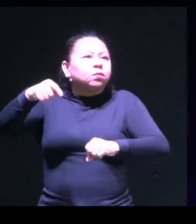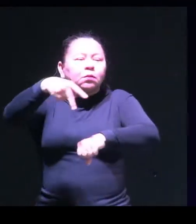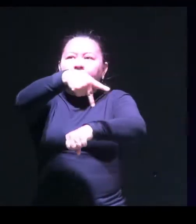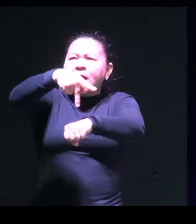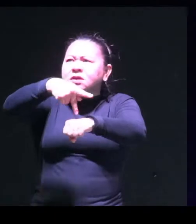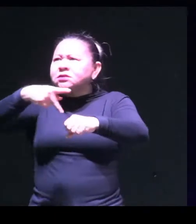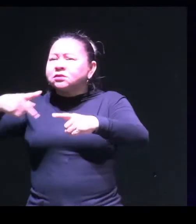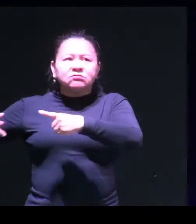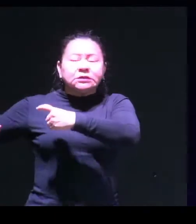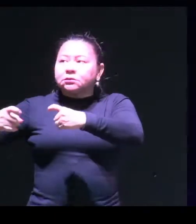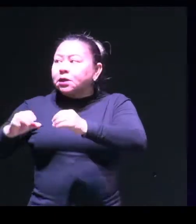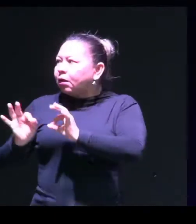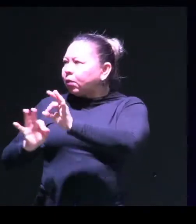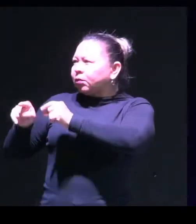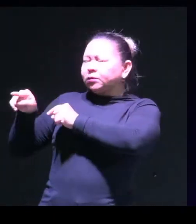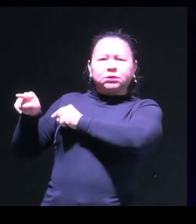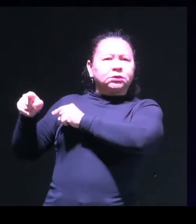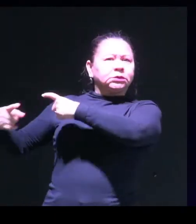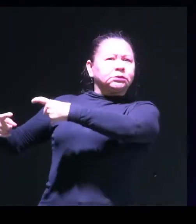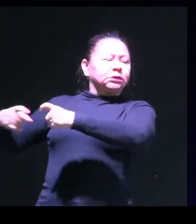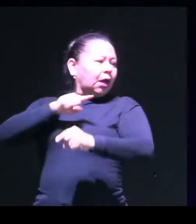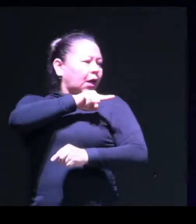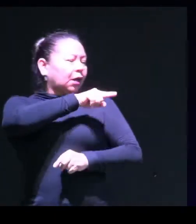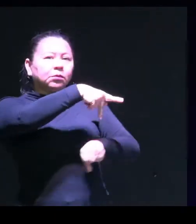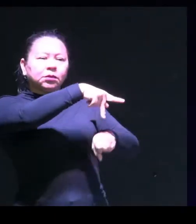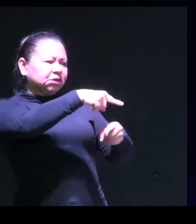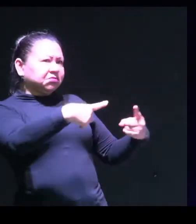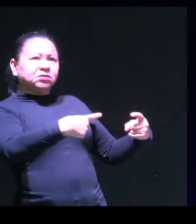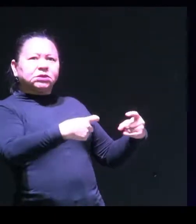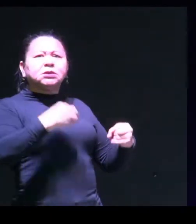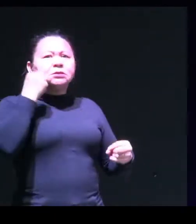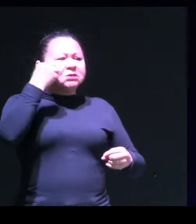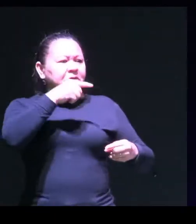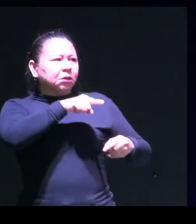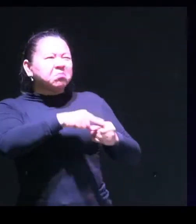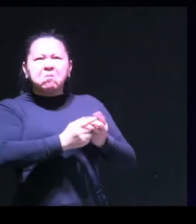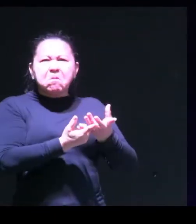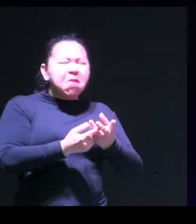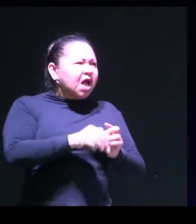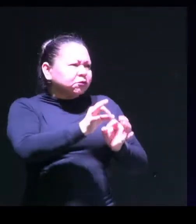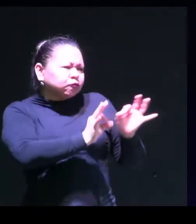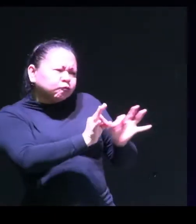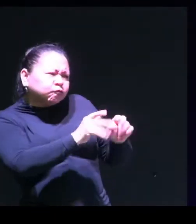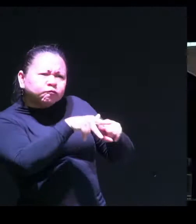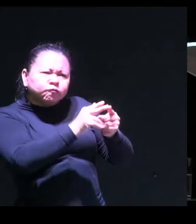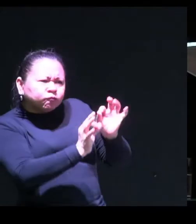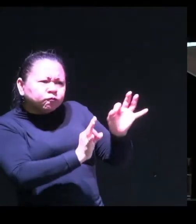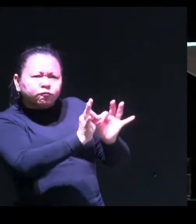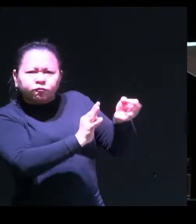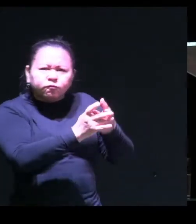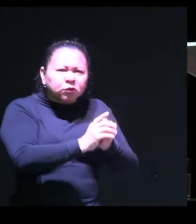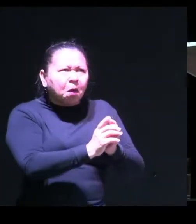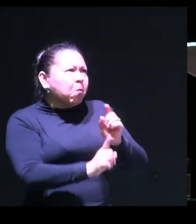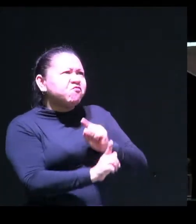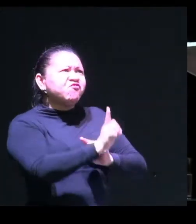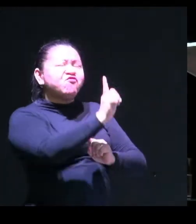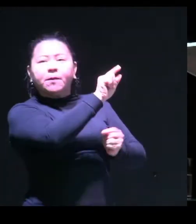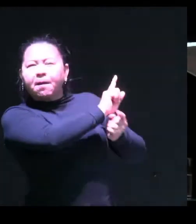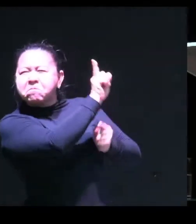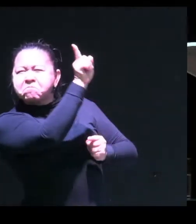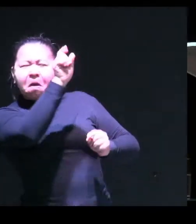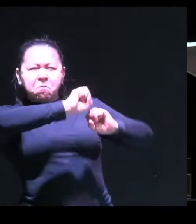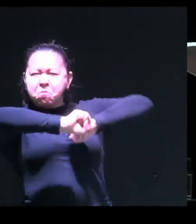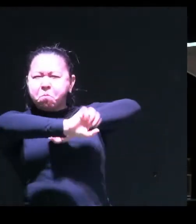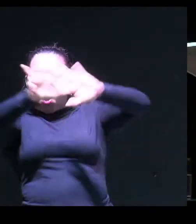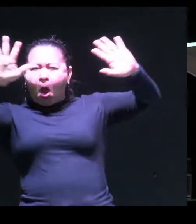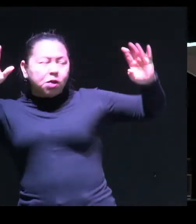está provocando a outra. Aquela ali a Coreia do Norte está experimentando mais um míssil. A China está fazendo mais uma base militar não sei aonde.